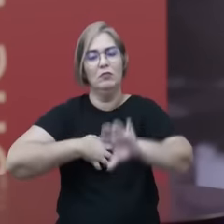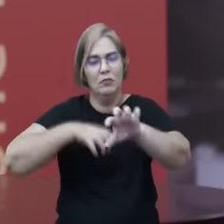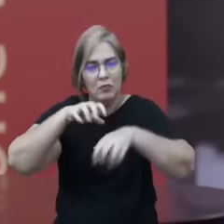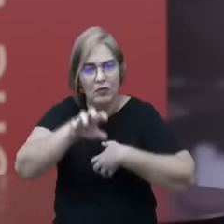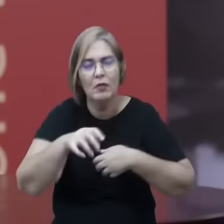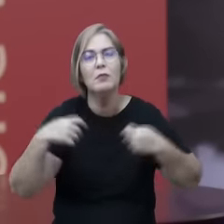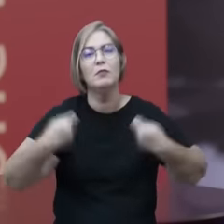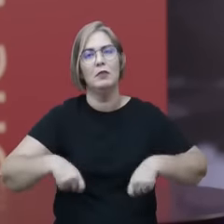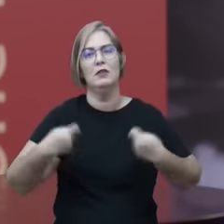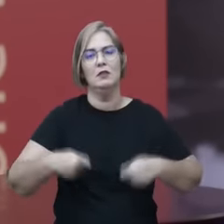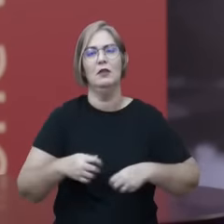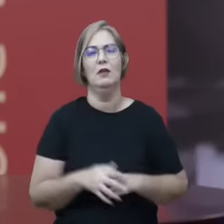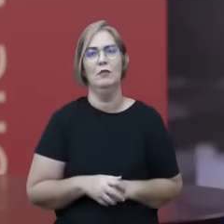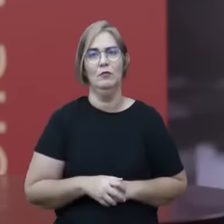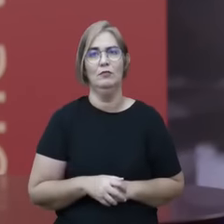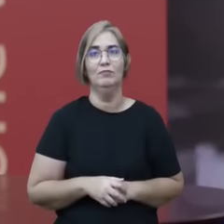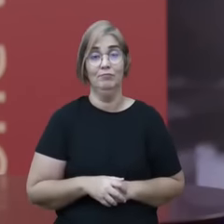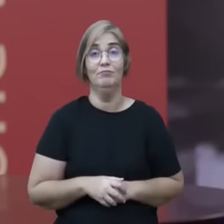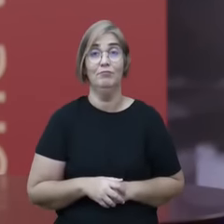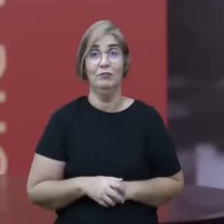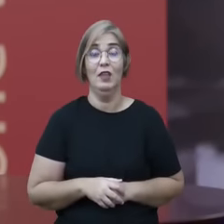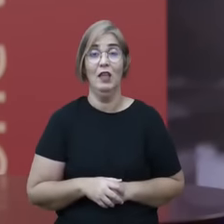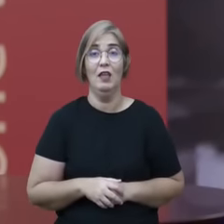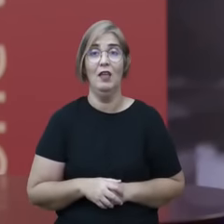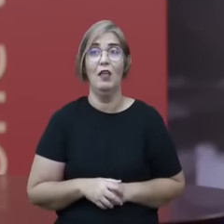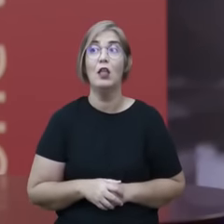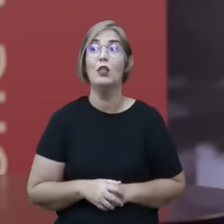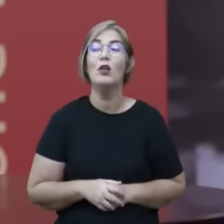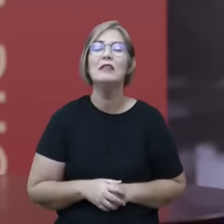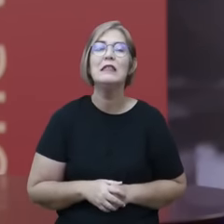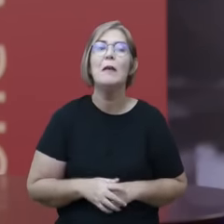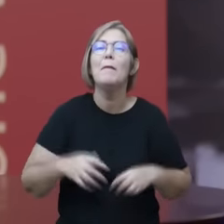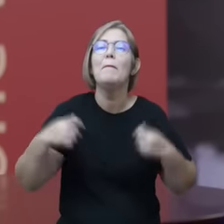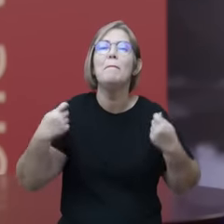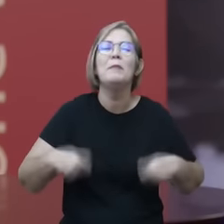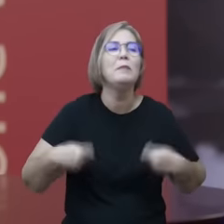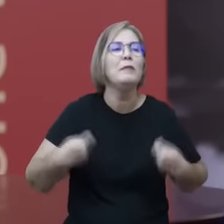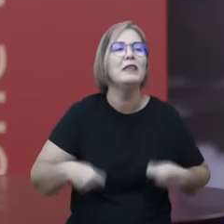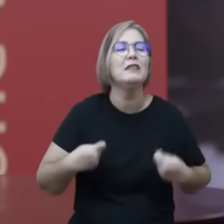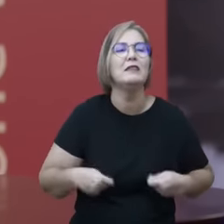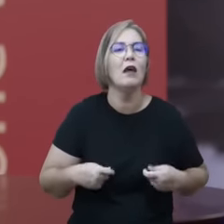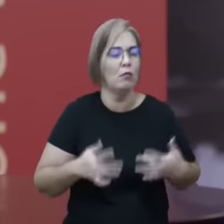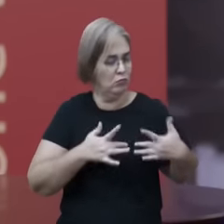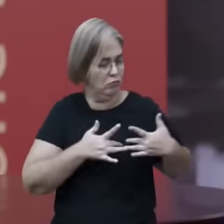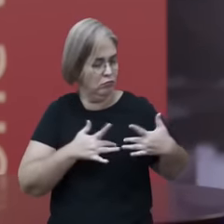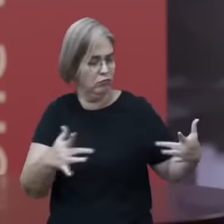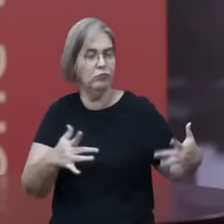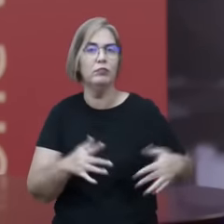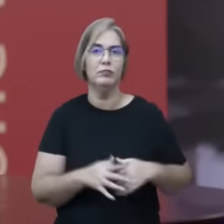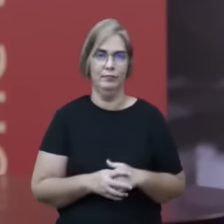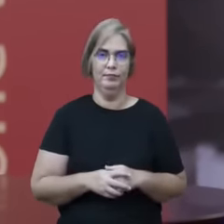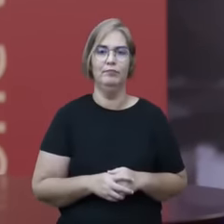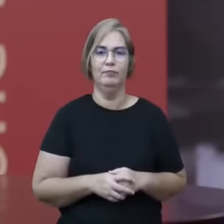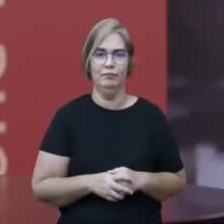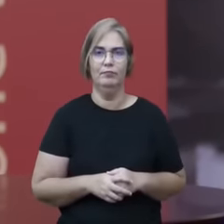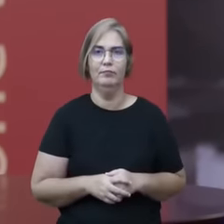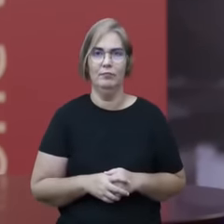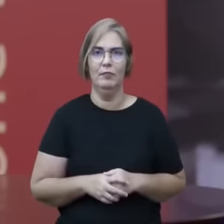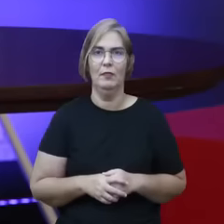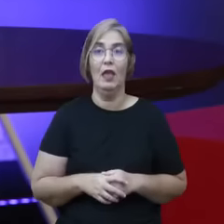da empatia ou da da da humanidade que está em mim, da vida que está em mim, no outro também e o